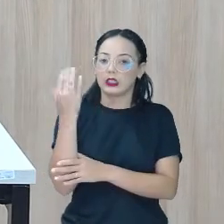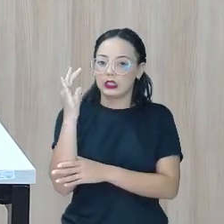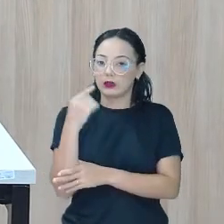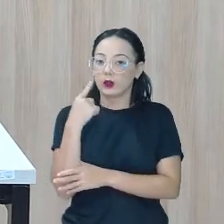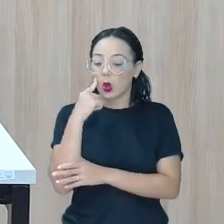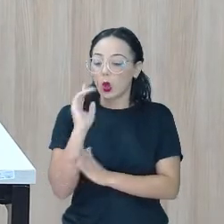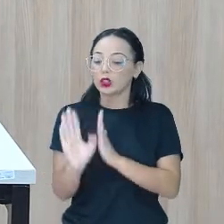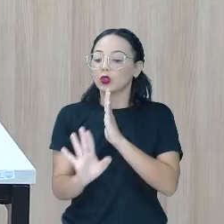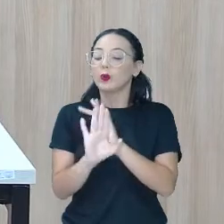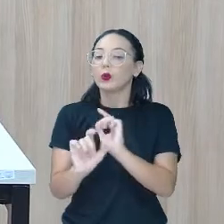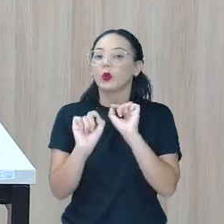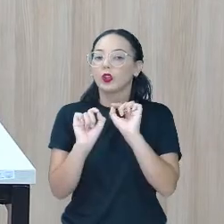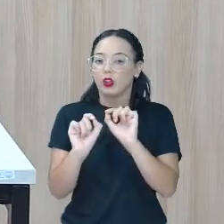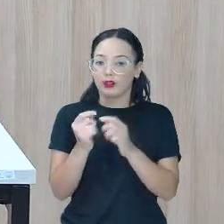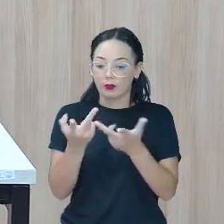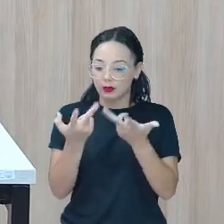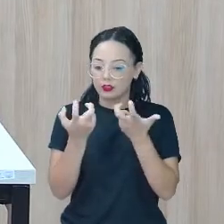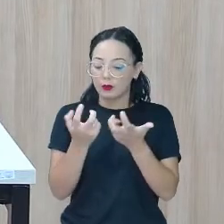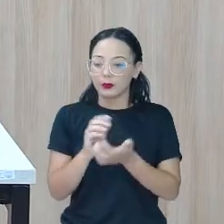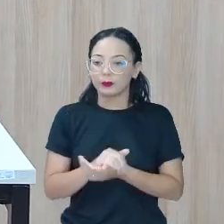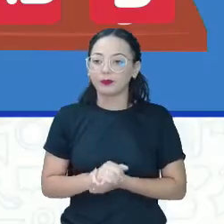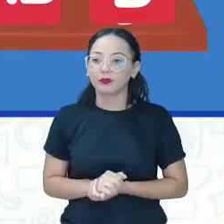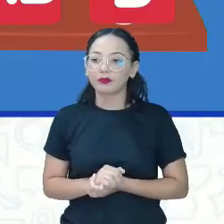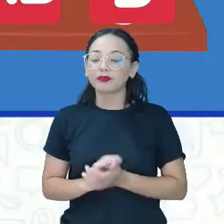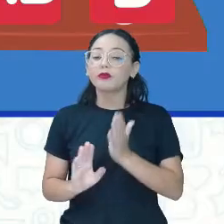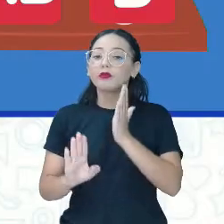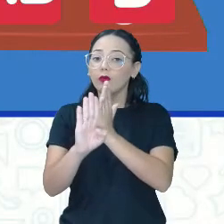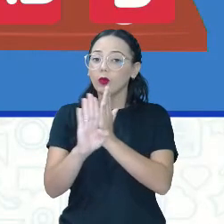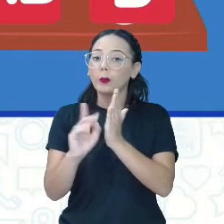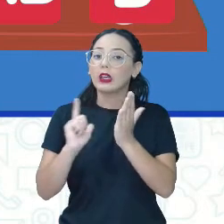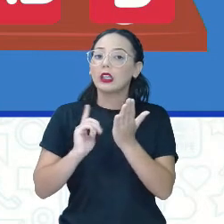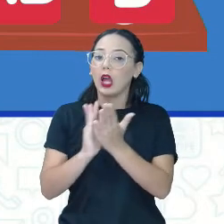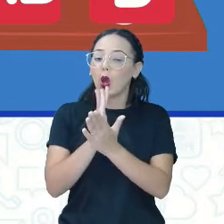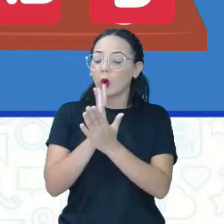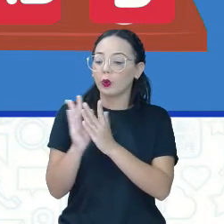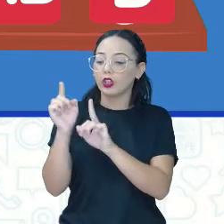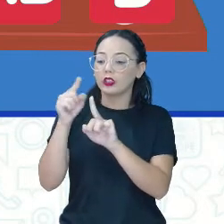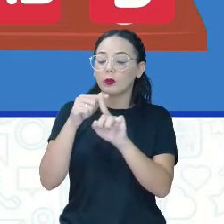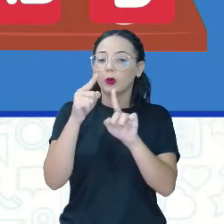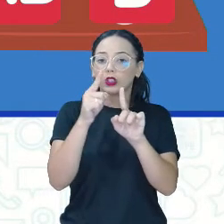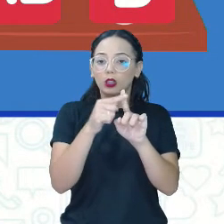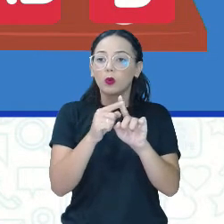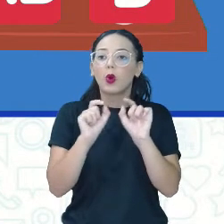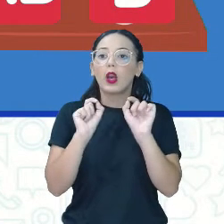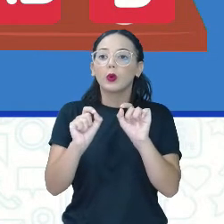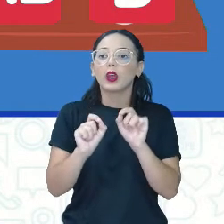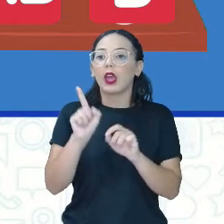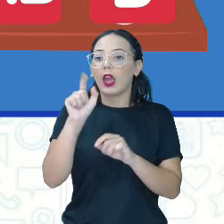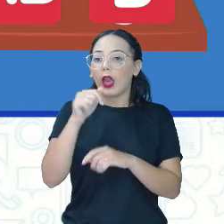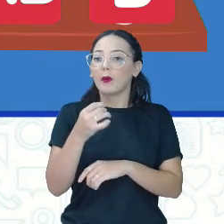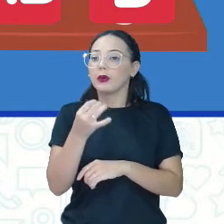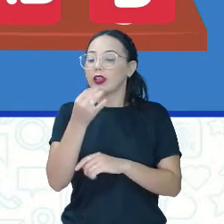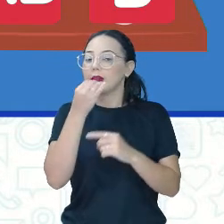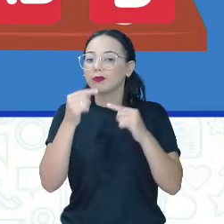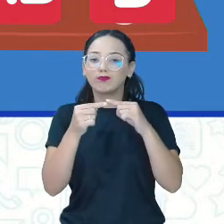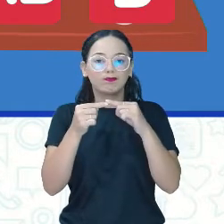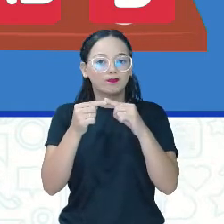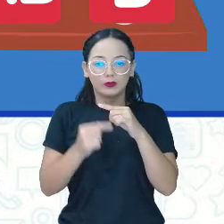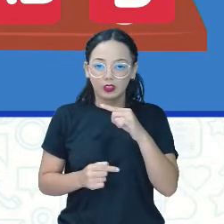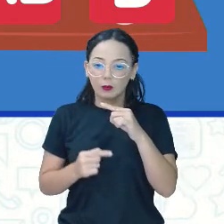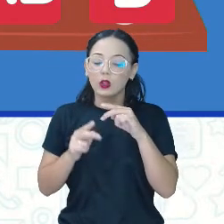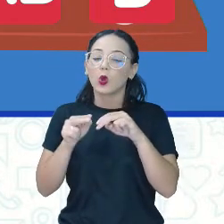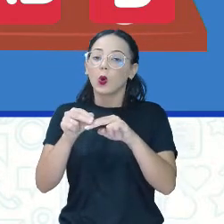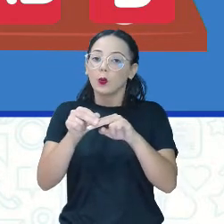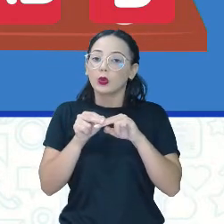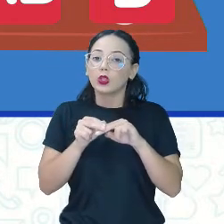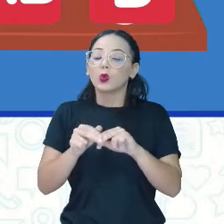eles descobriram, pessoal. Descobriu-se que alguns tipos de sangue eram incompatíveis. E essa incompatibilidade